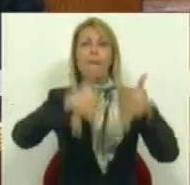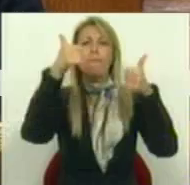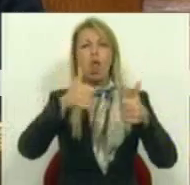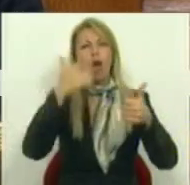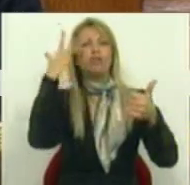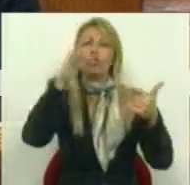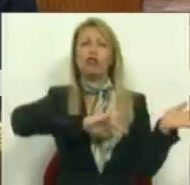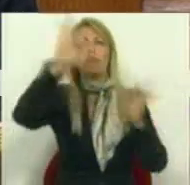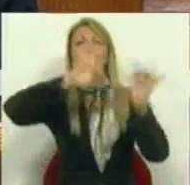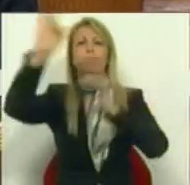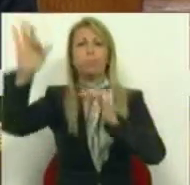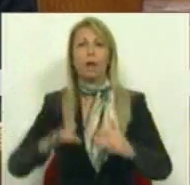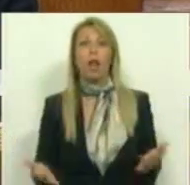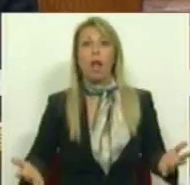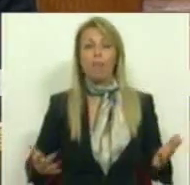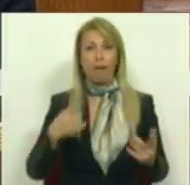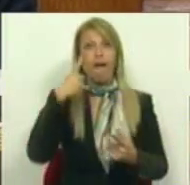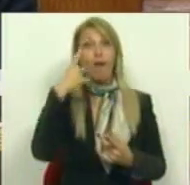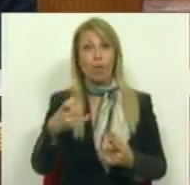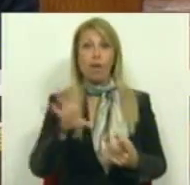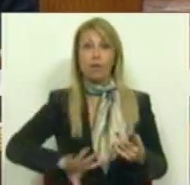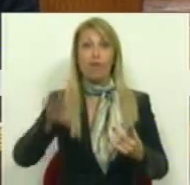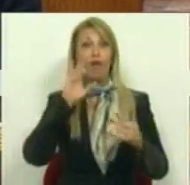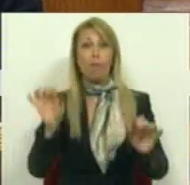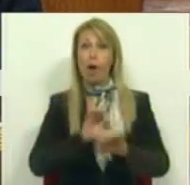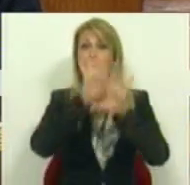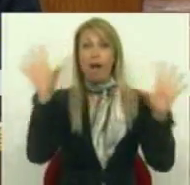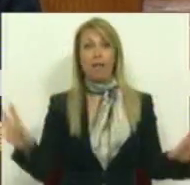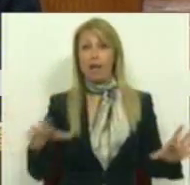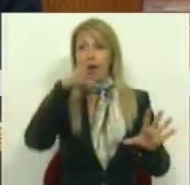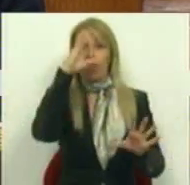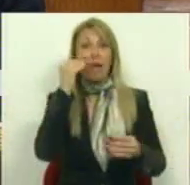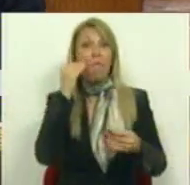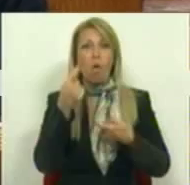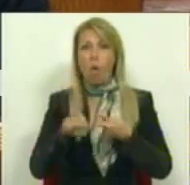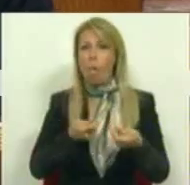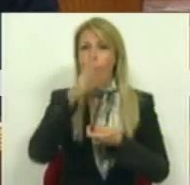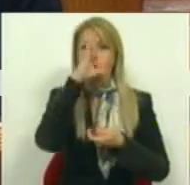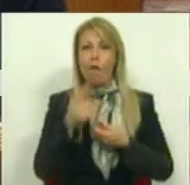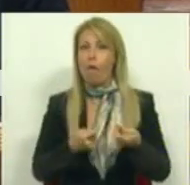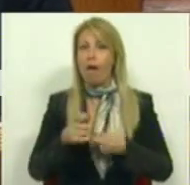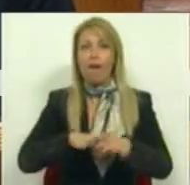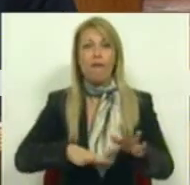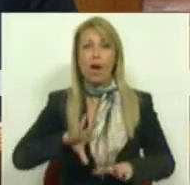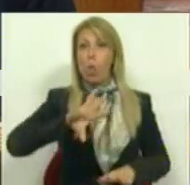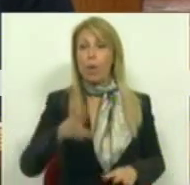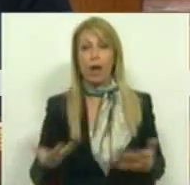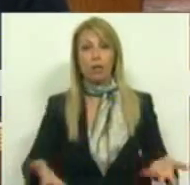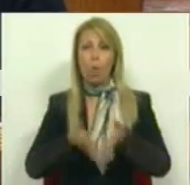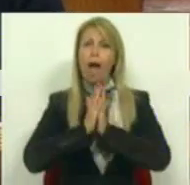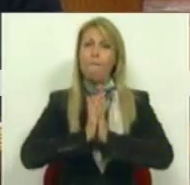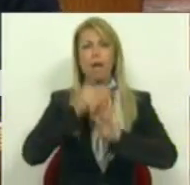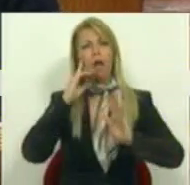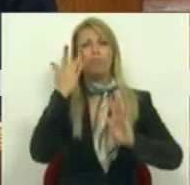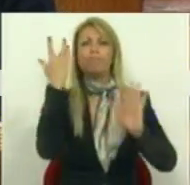absolutamente óbvia que não faz a mínima ideia como governar o país. O apelo à imigração, encarado como forma de resolver